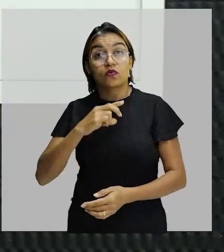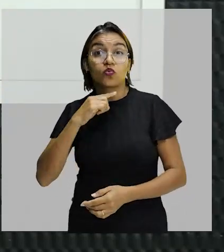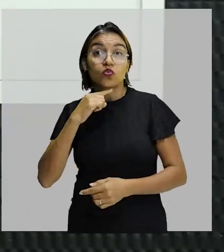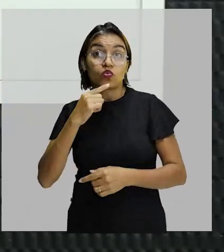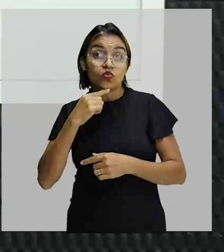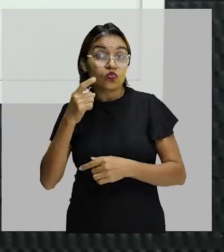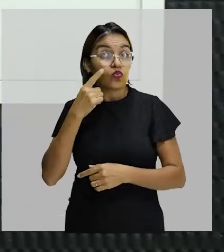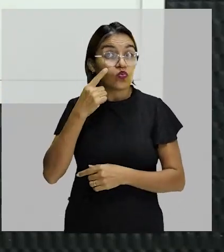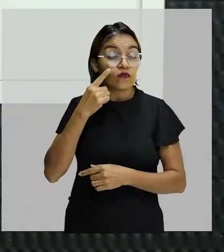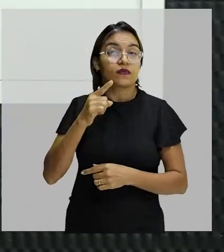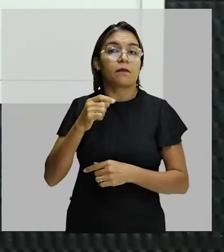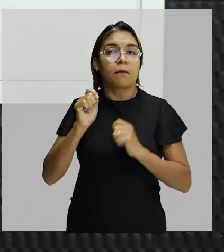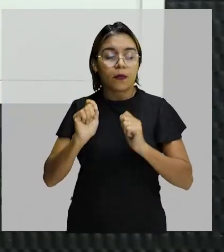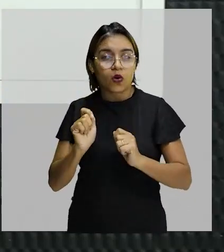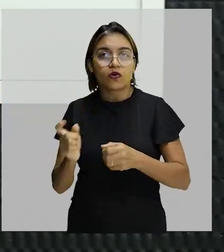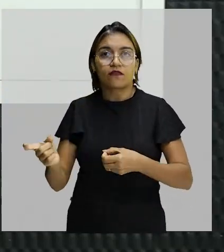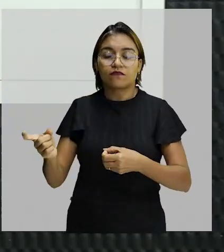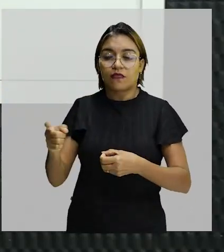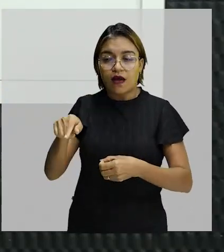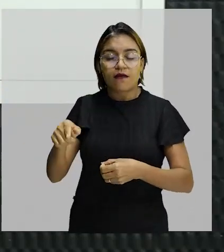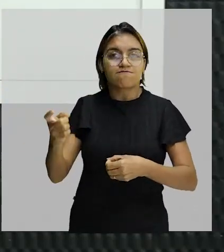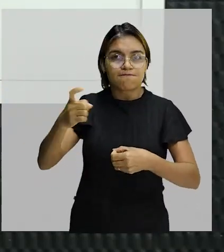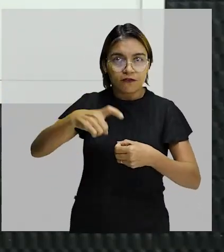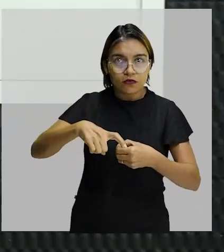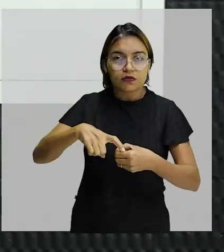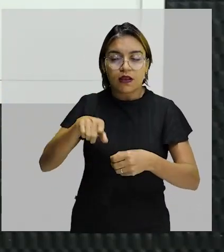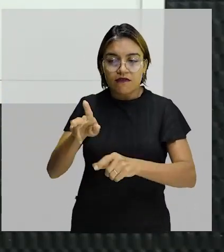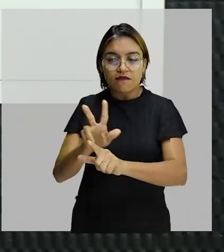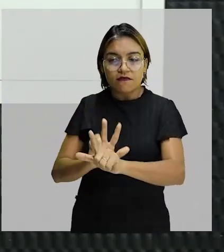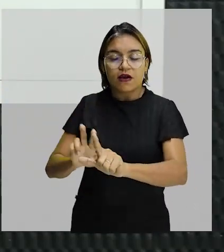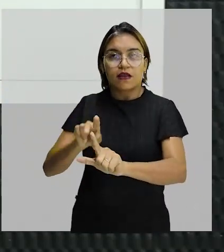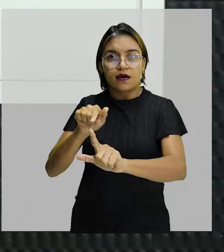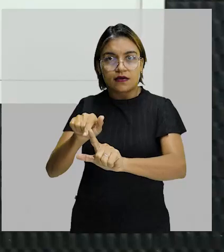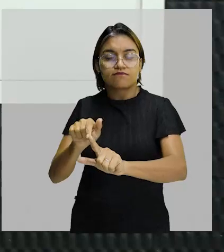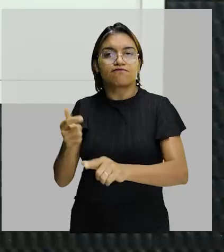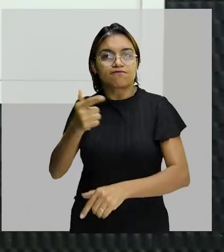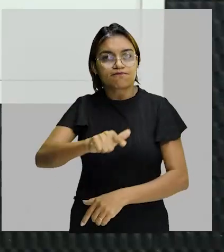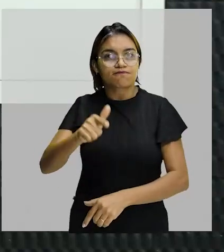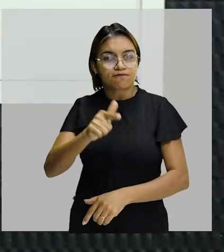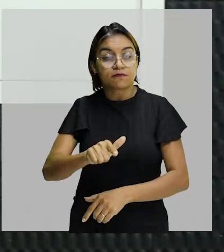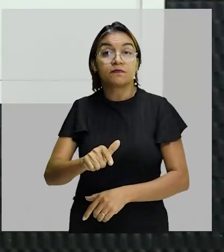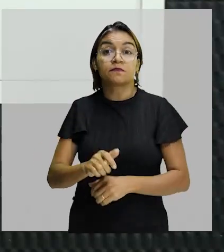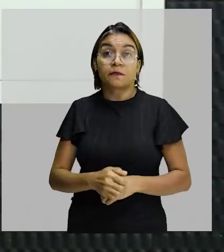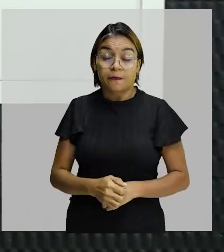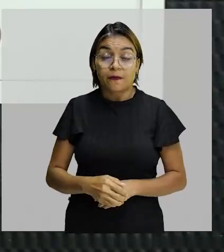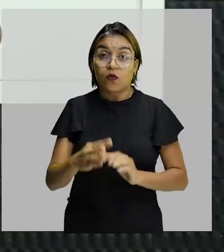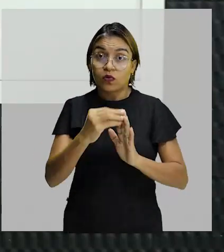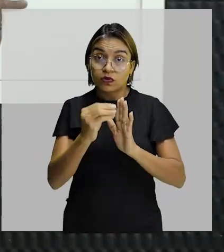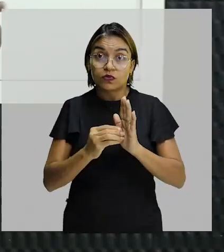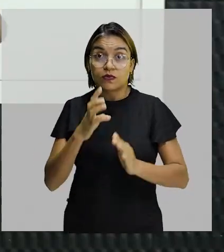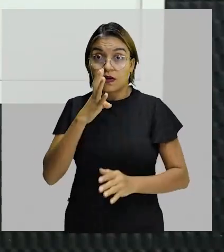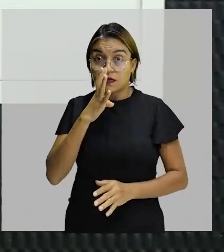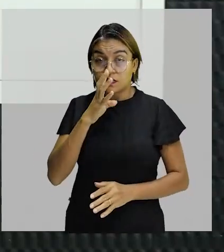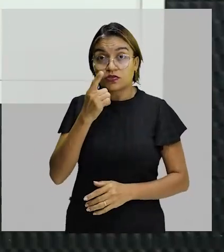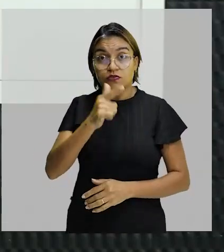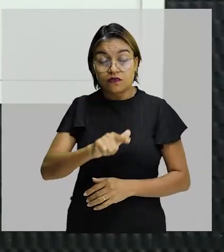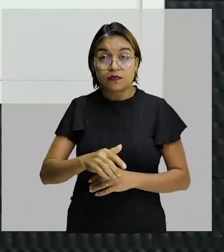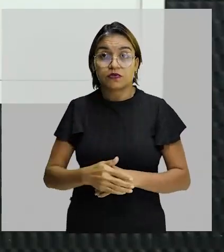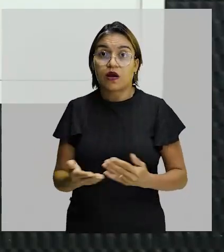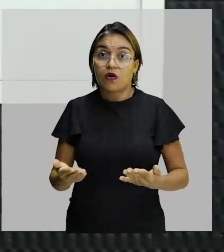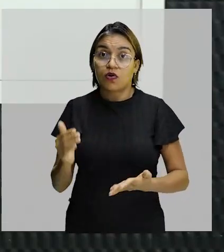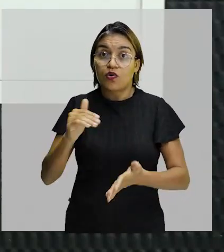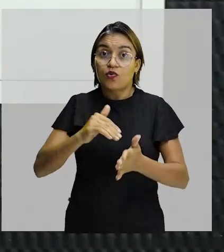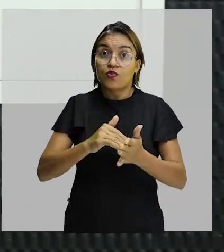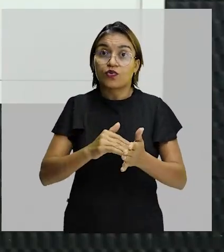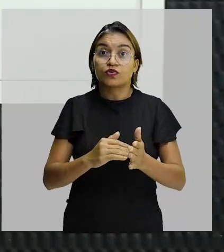assista quantas vezes você quiser, tá? Para tirar todas as dúvidas, né? Para ficar por dentro aí do conteúdo. Lembrando que esse é o nosso último conteúdo